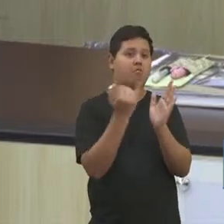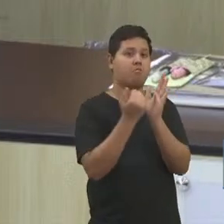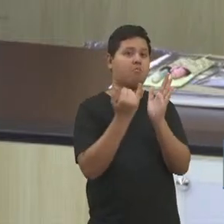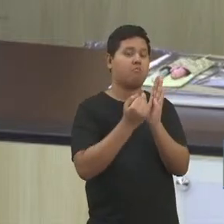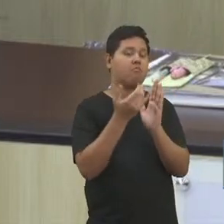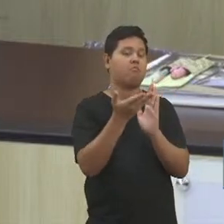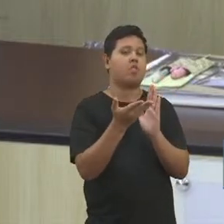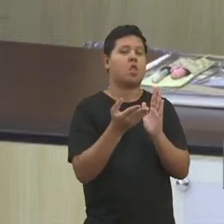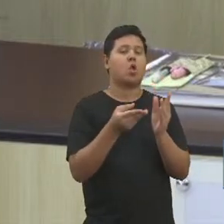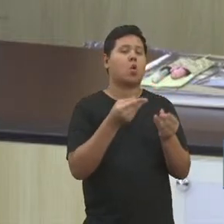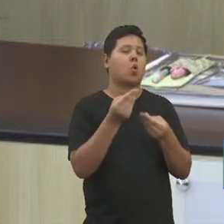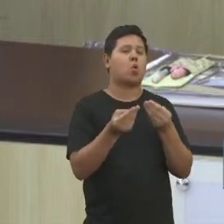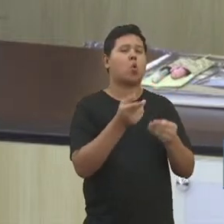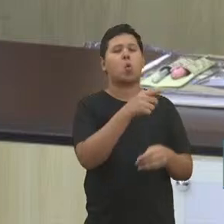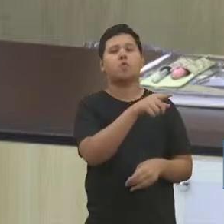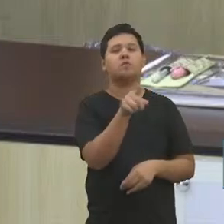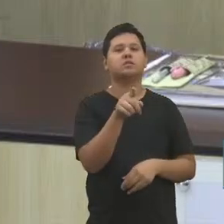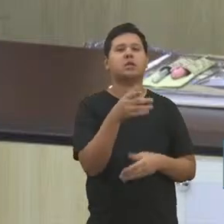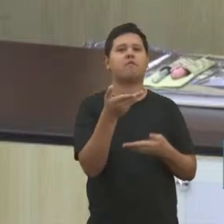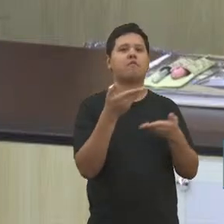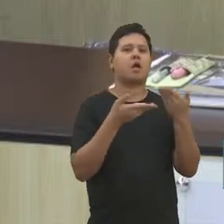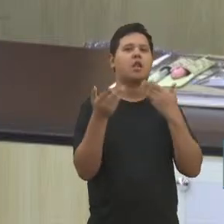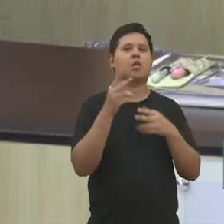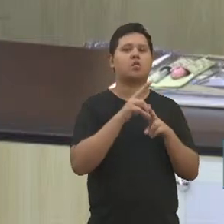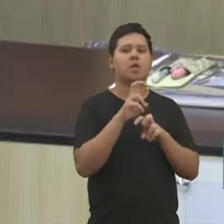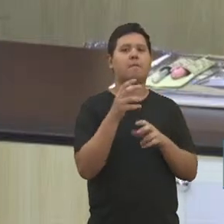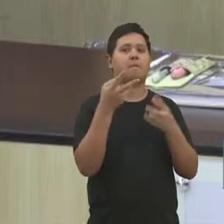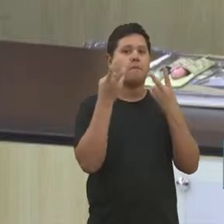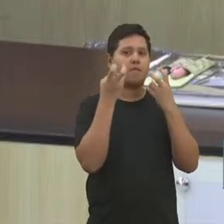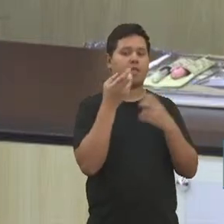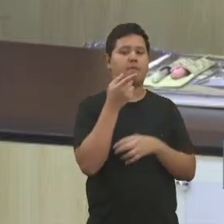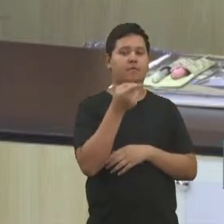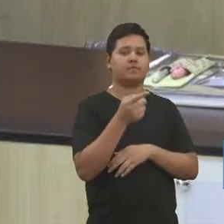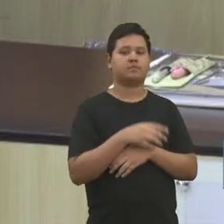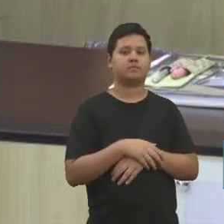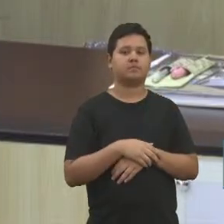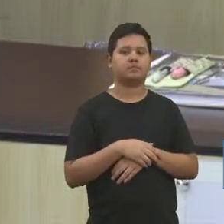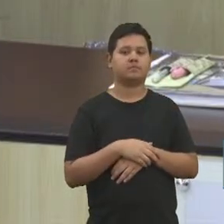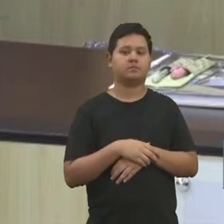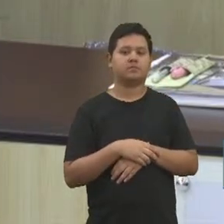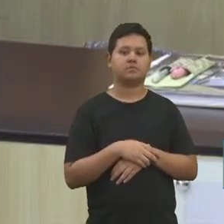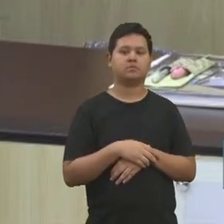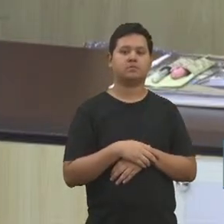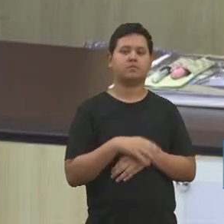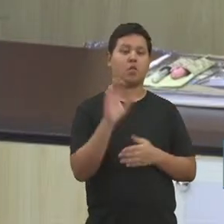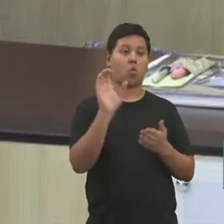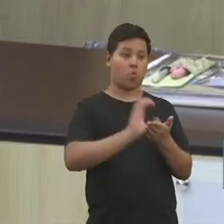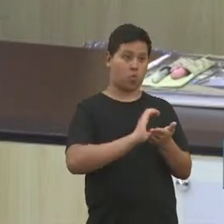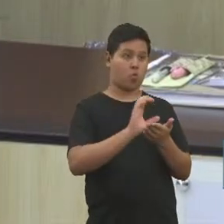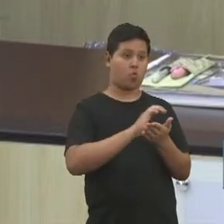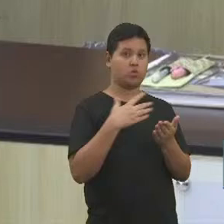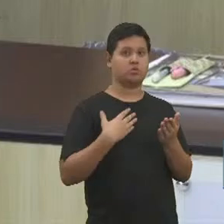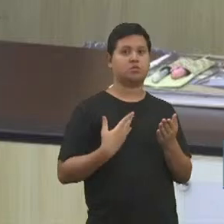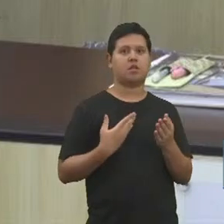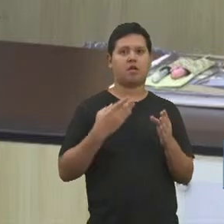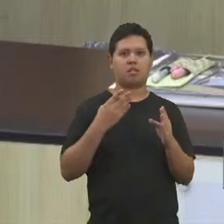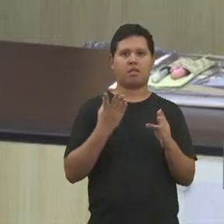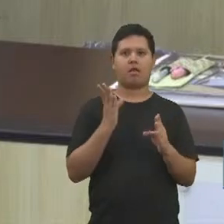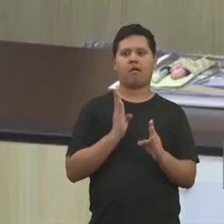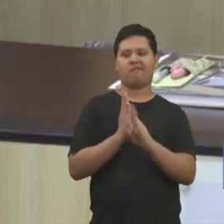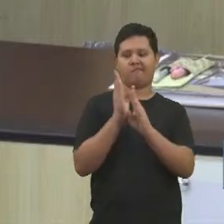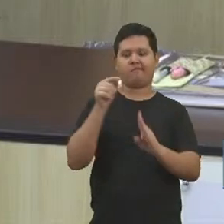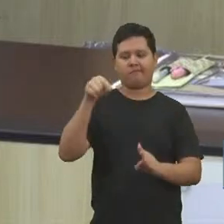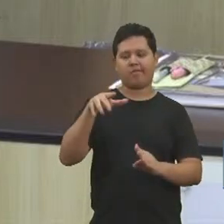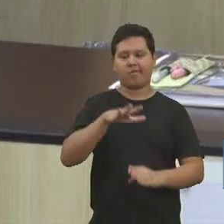são as tratativas com essas empresas? Porque, perceba, esses recursos que não entram acabam afetando diretamente